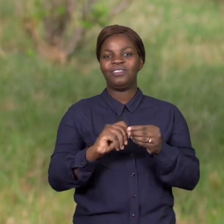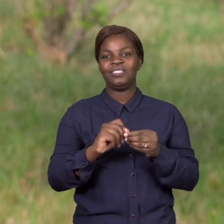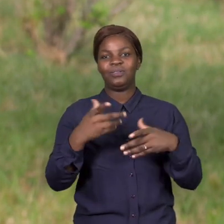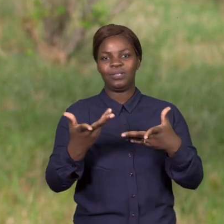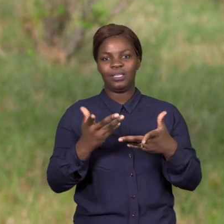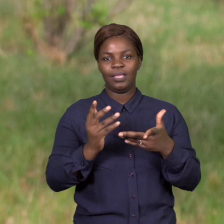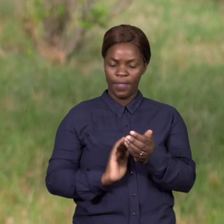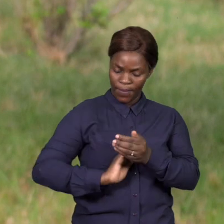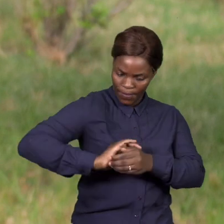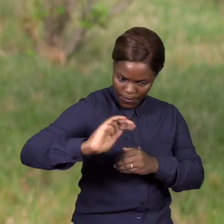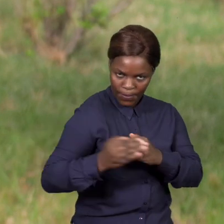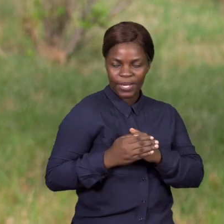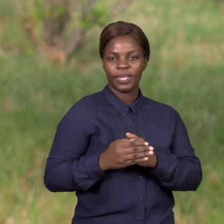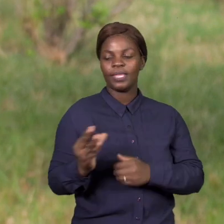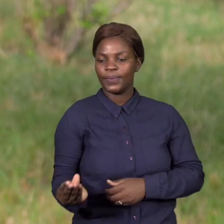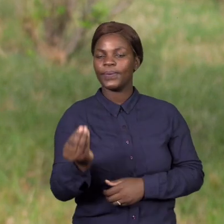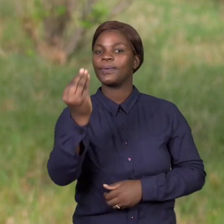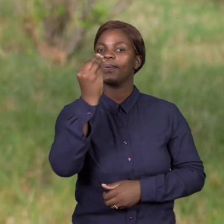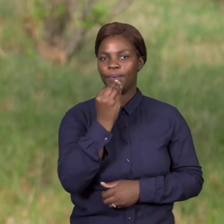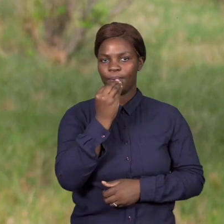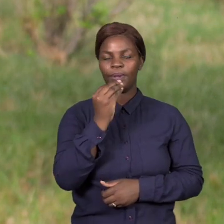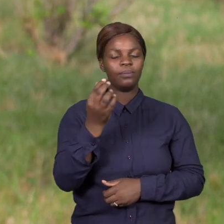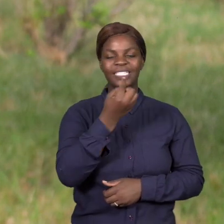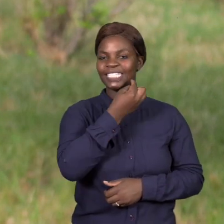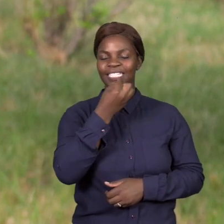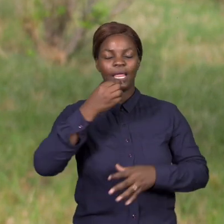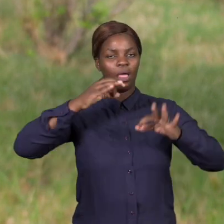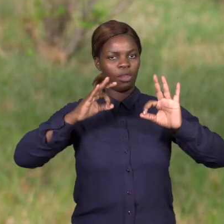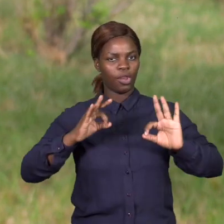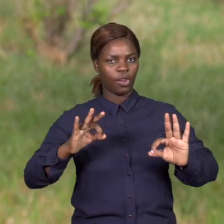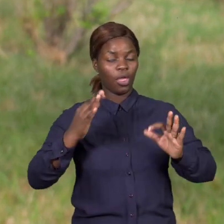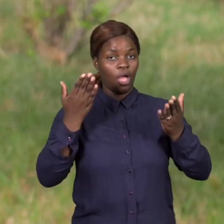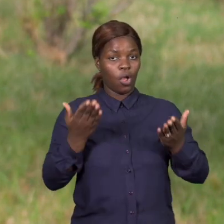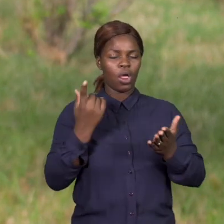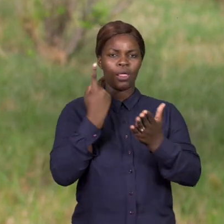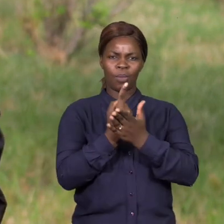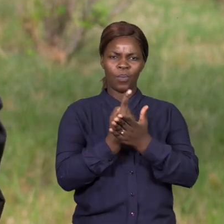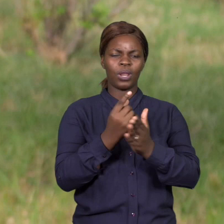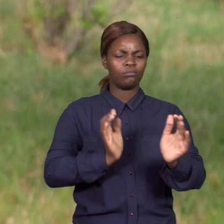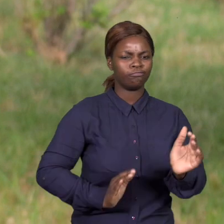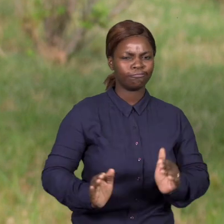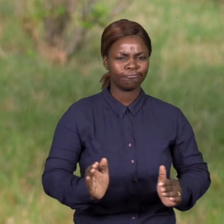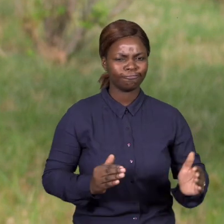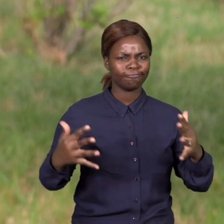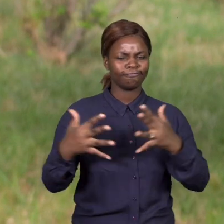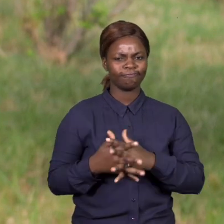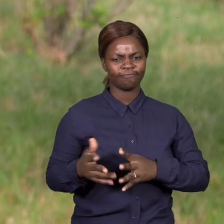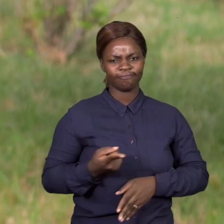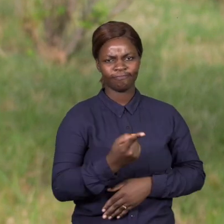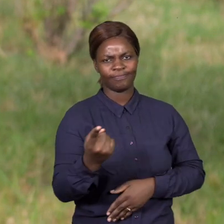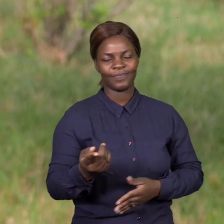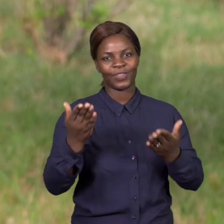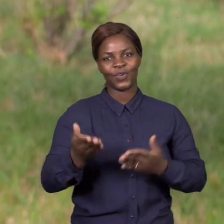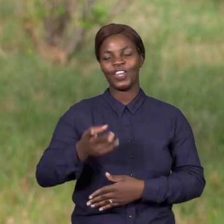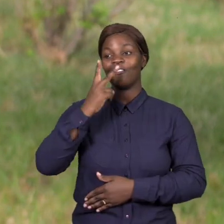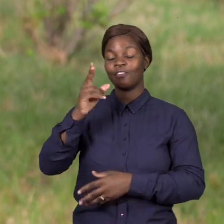papel importante na restauração da função mastigatória e também da estética. No entanto, é necessário ter cuidados com